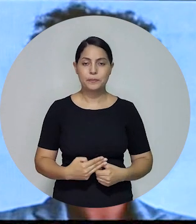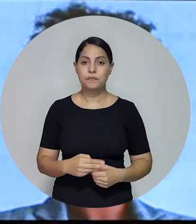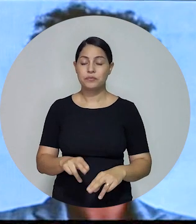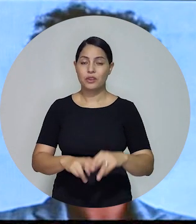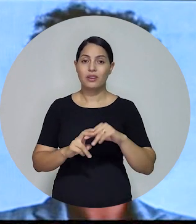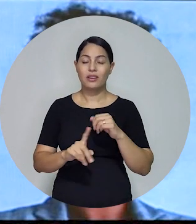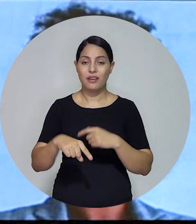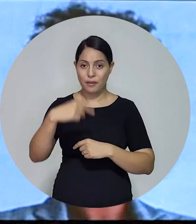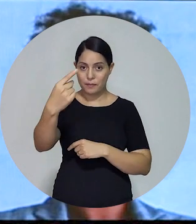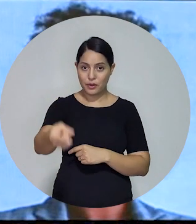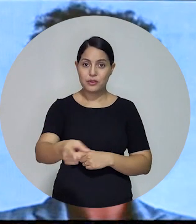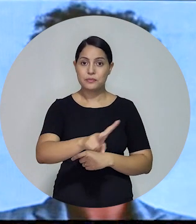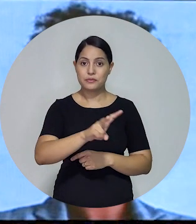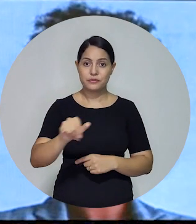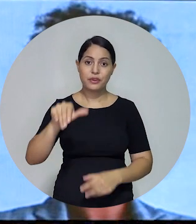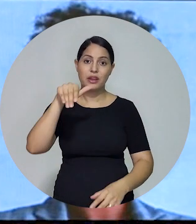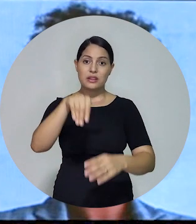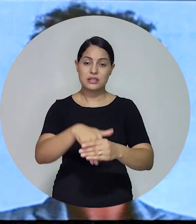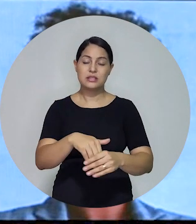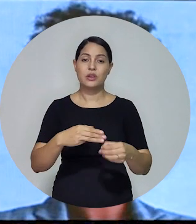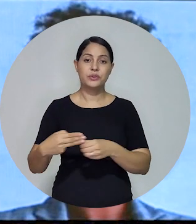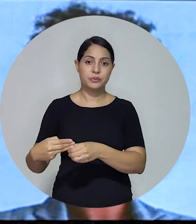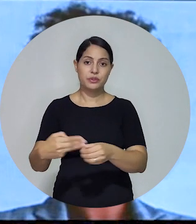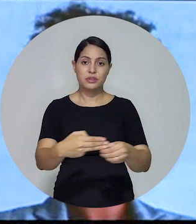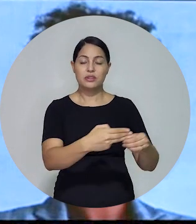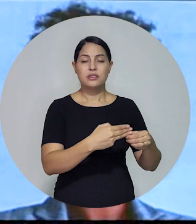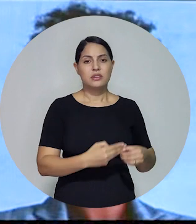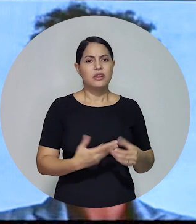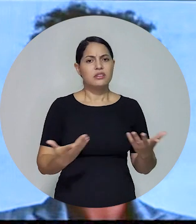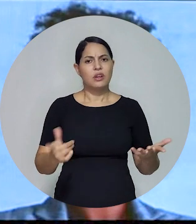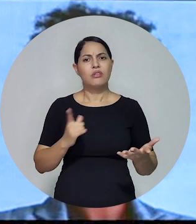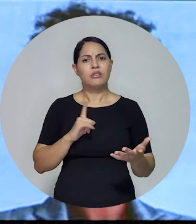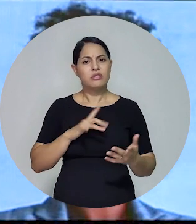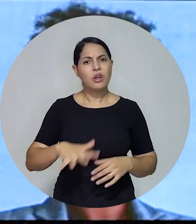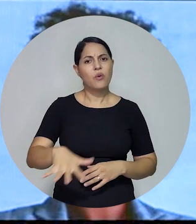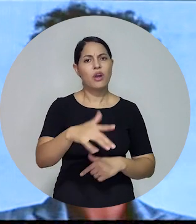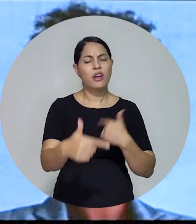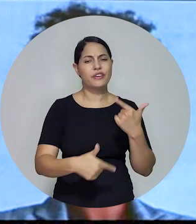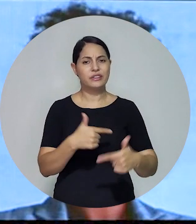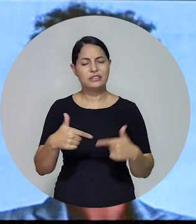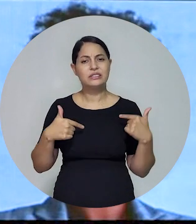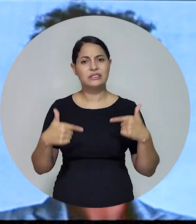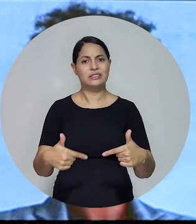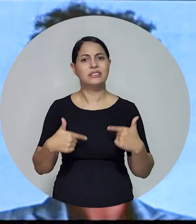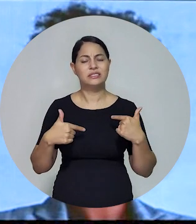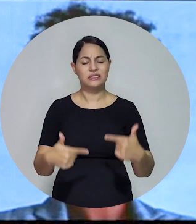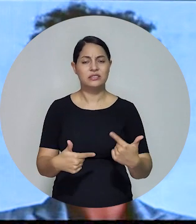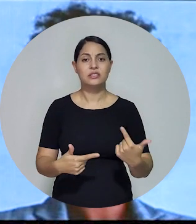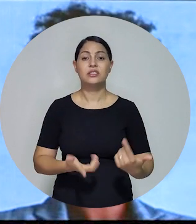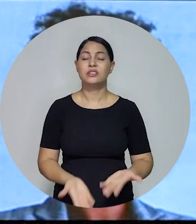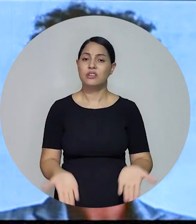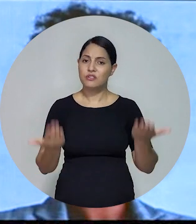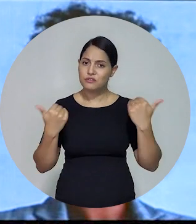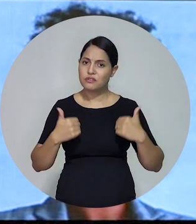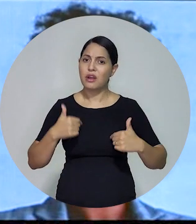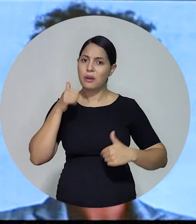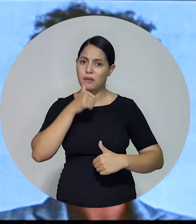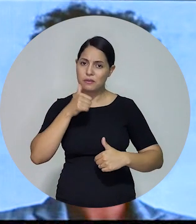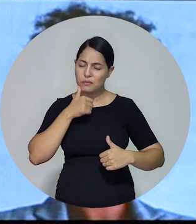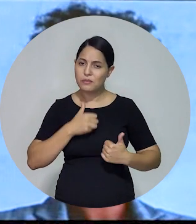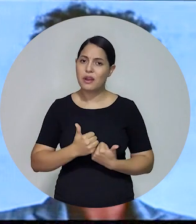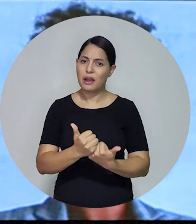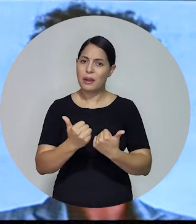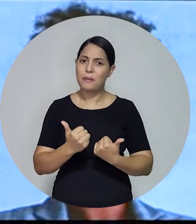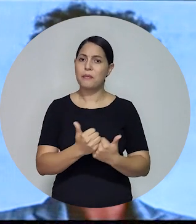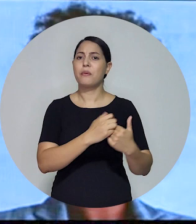nos seus municípios. Até porque já se avizinha uma outra eleição, que são as eleições municipais, e existe um nicho de trabalho que surge